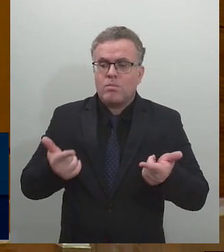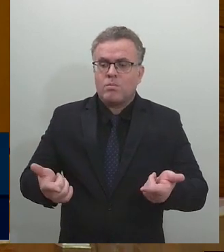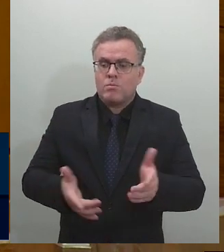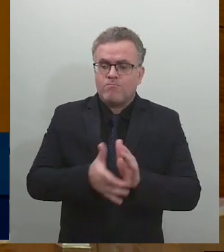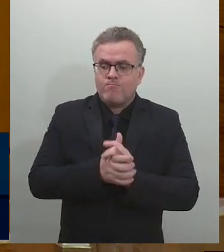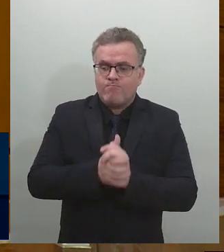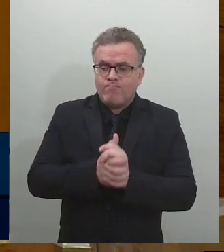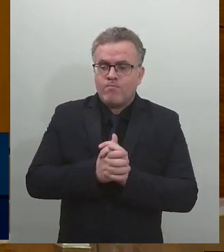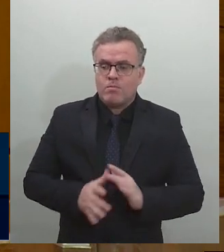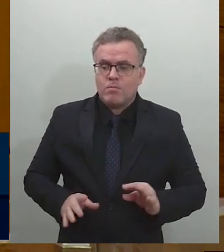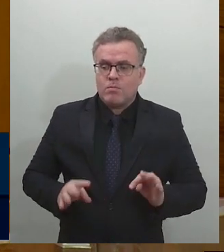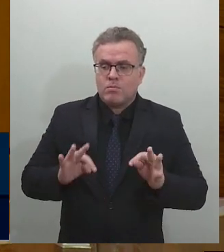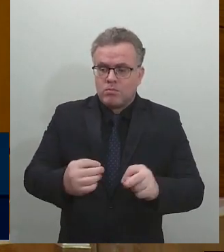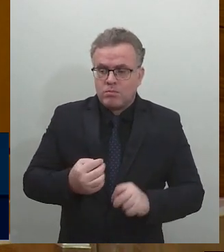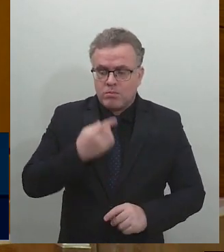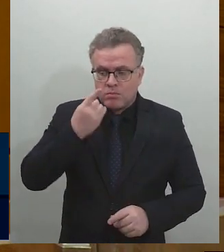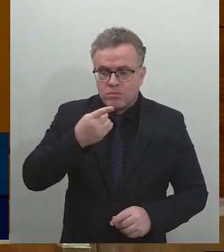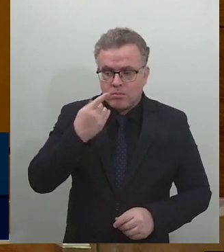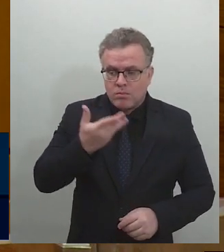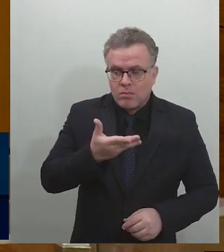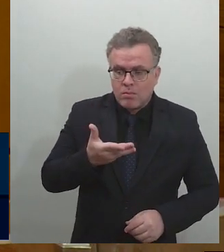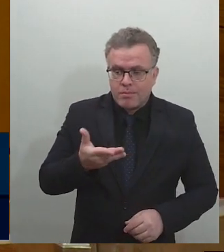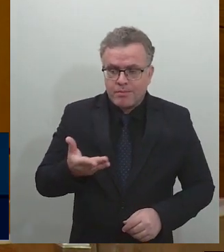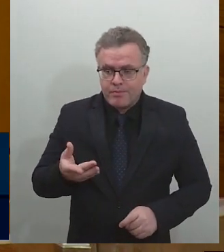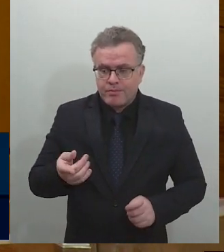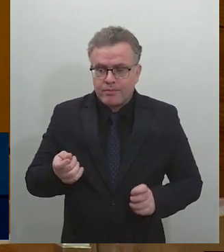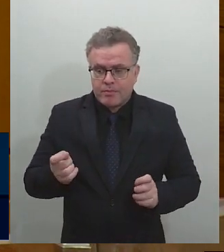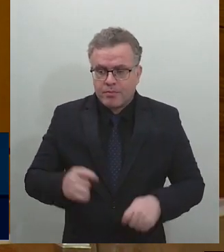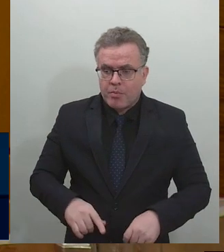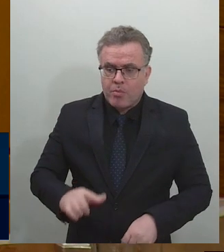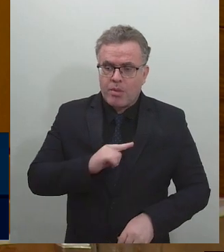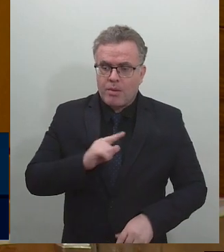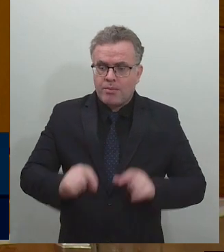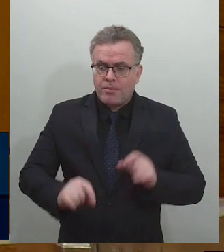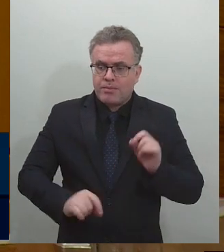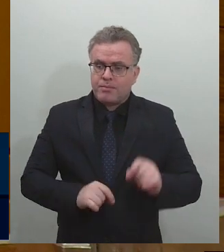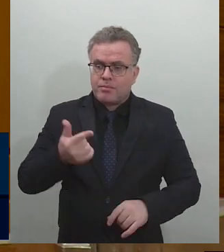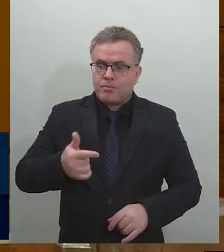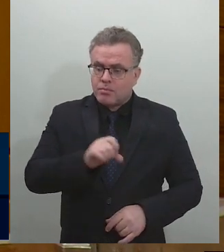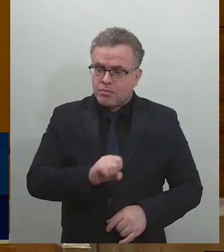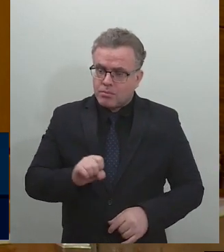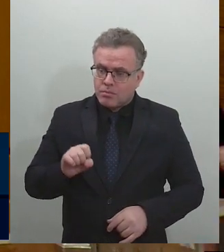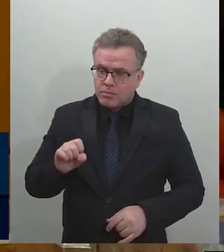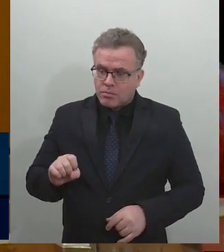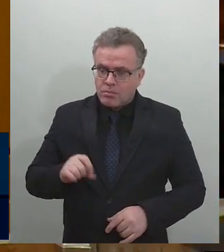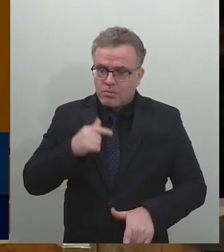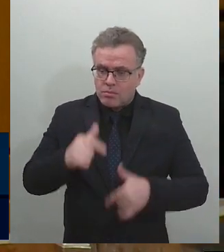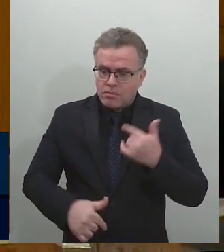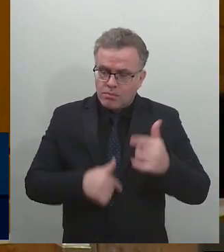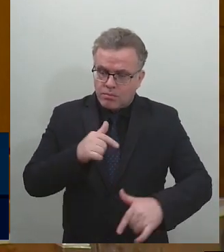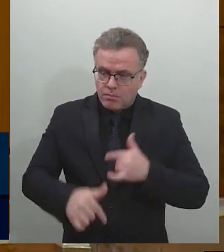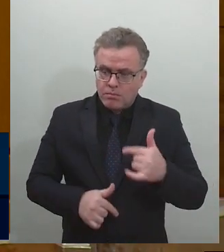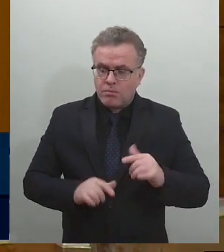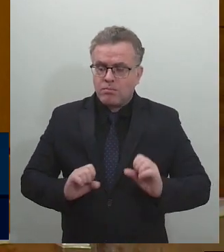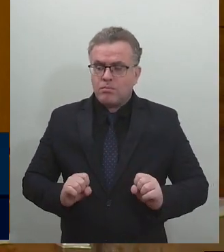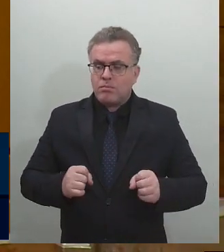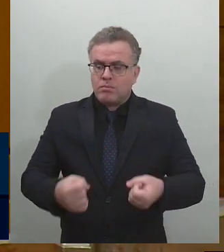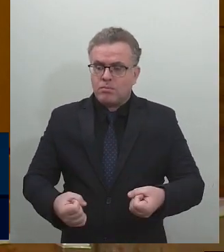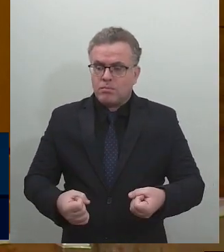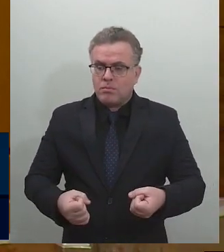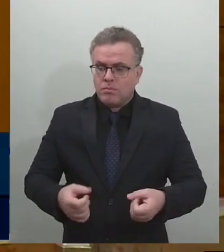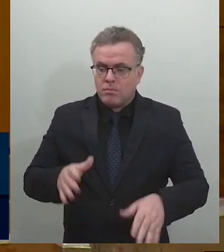e deputadas que tenhamos um segundo semestre de muito trabalho, de muita dedicação, mas sobretudo que mais uma vez